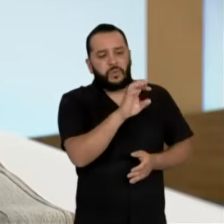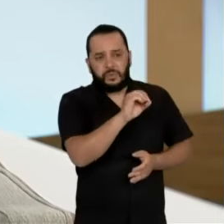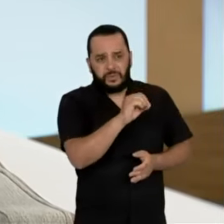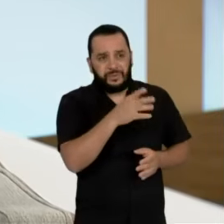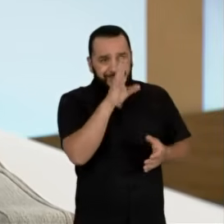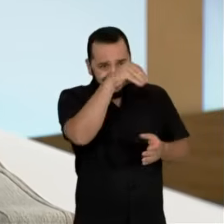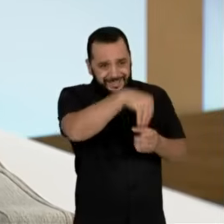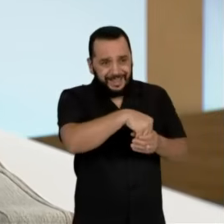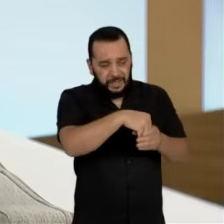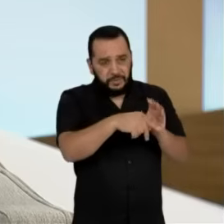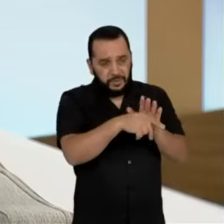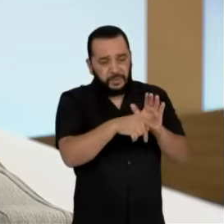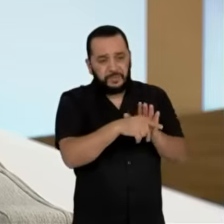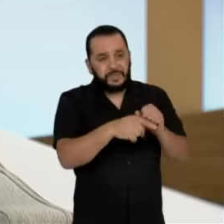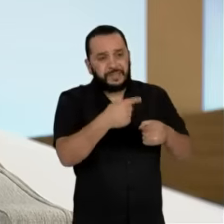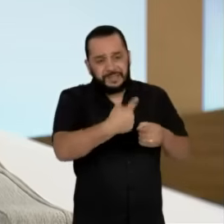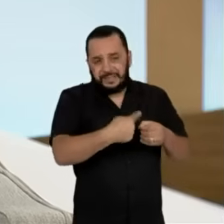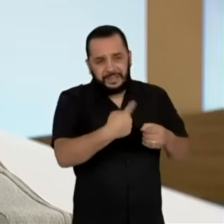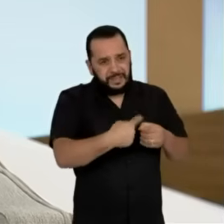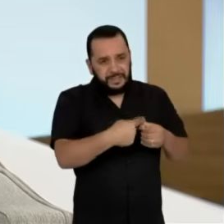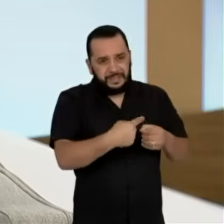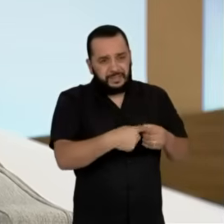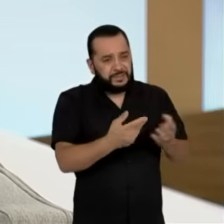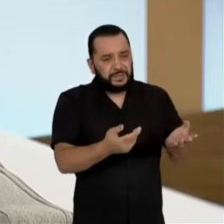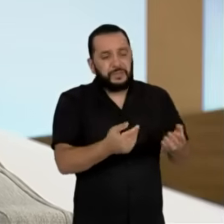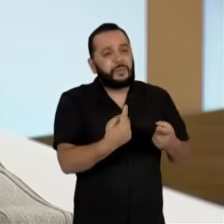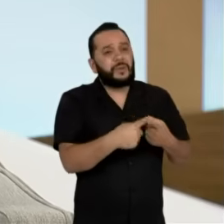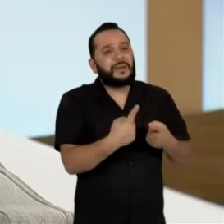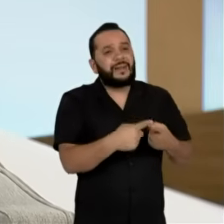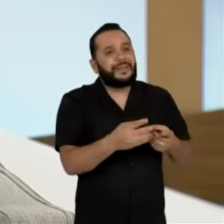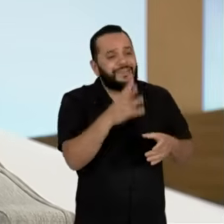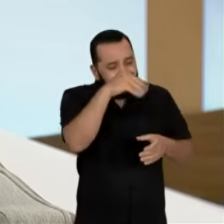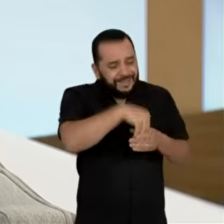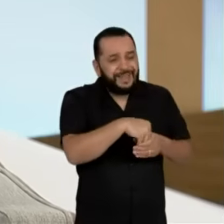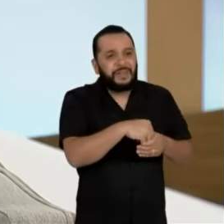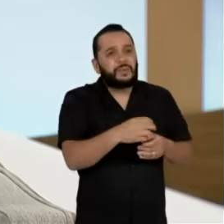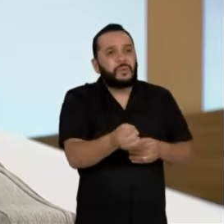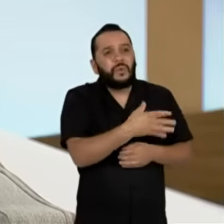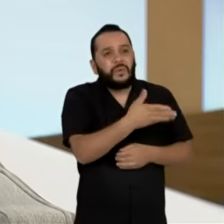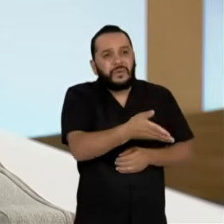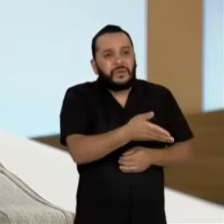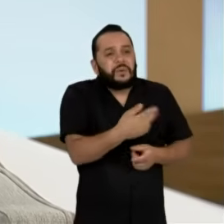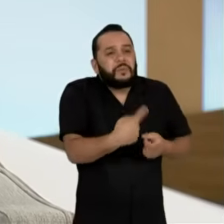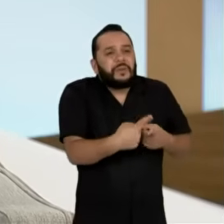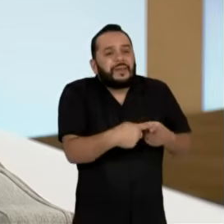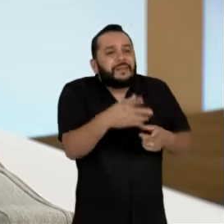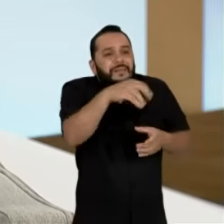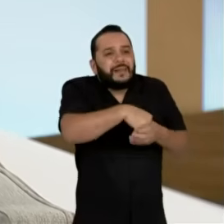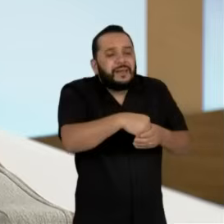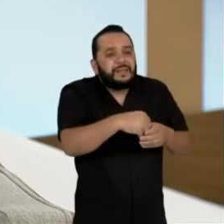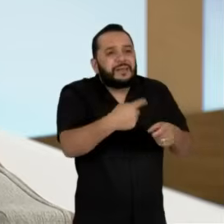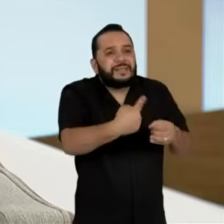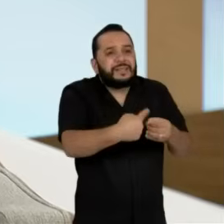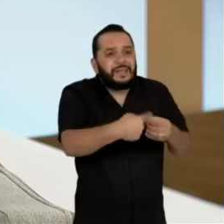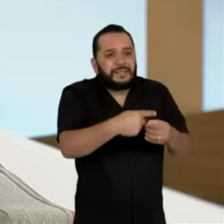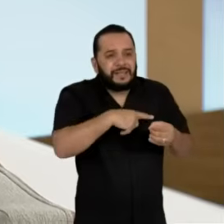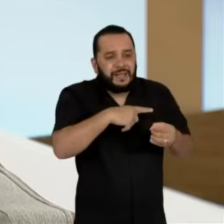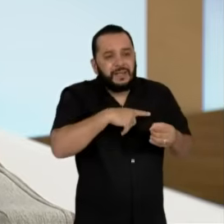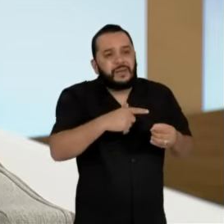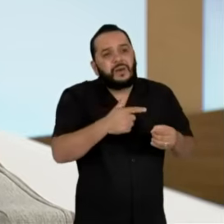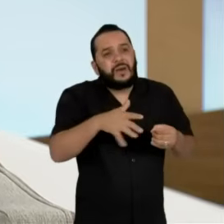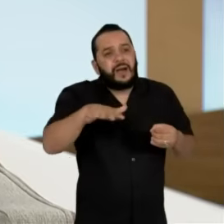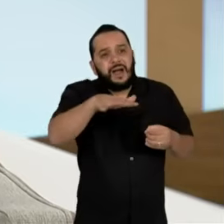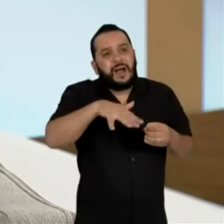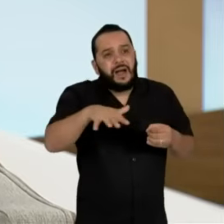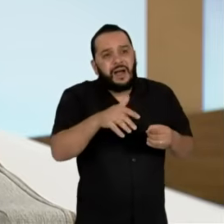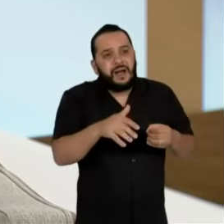querendo abrir um porto lá na beira da cidade, né? Por que abrir lá na beira da cidade um novo porto? Na beira da cidade, quando você tem uma área mais abaixo,